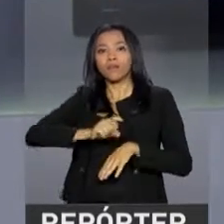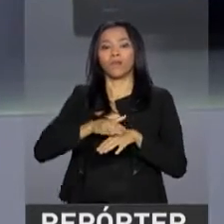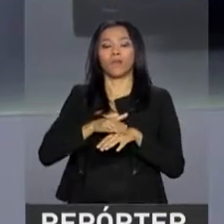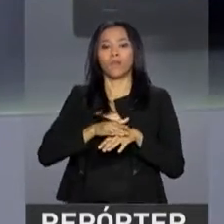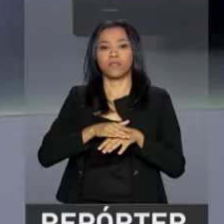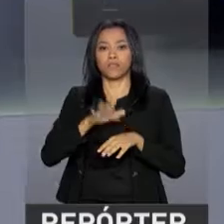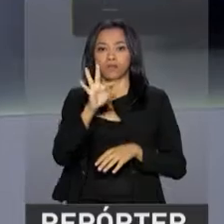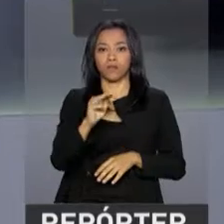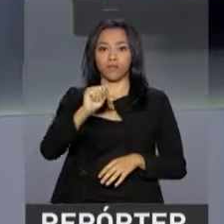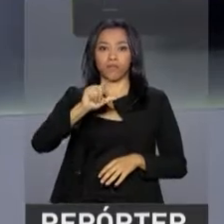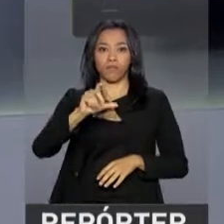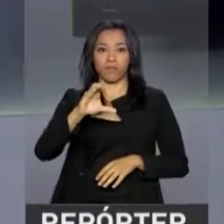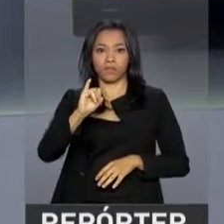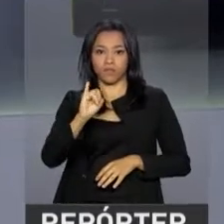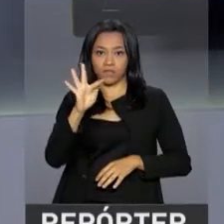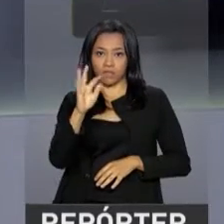Com você, Cleide.